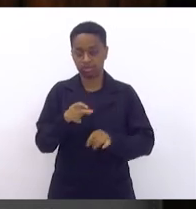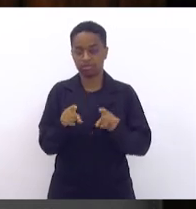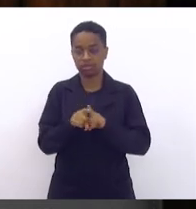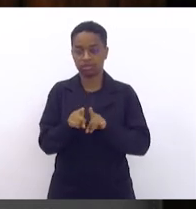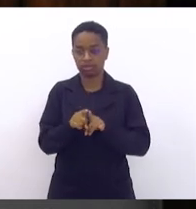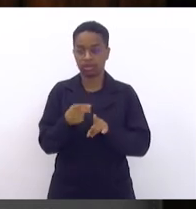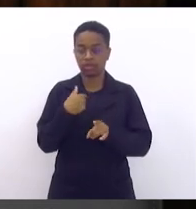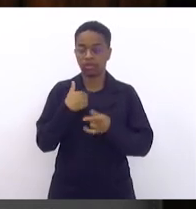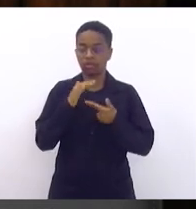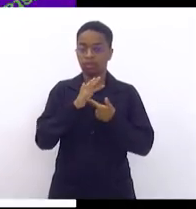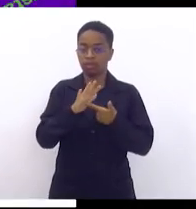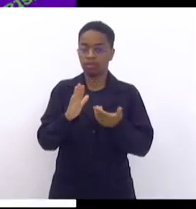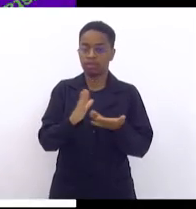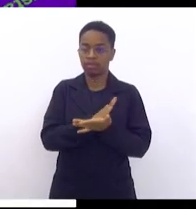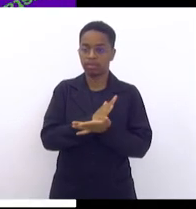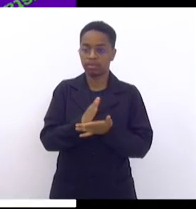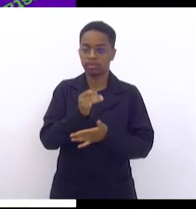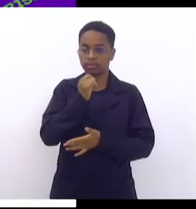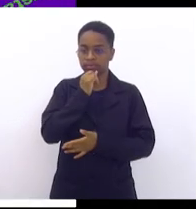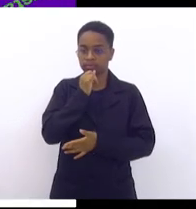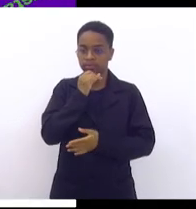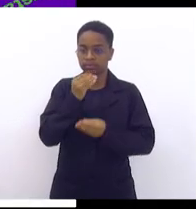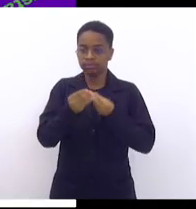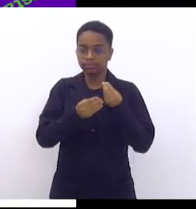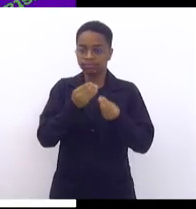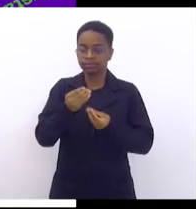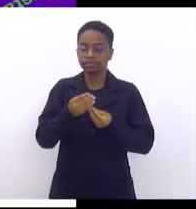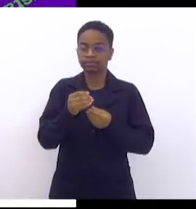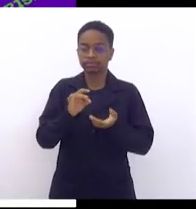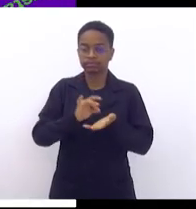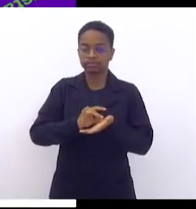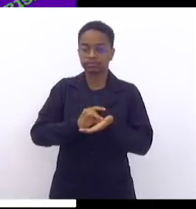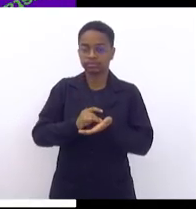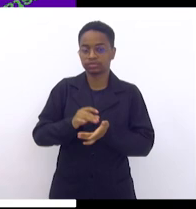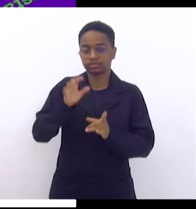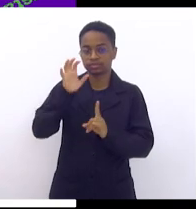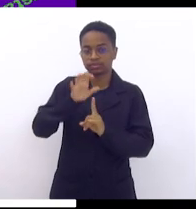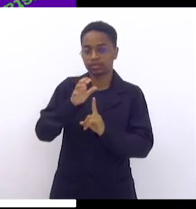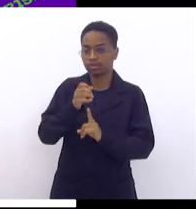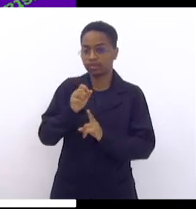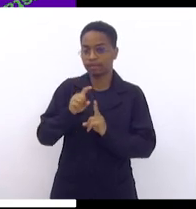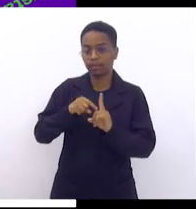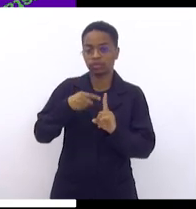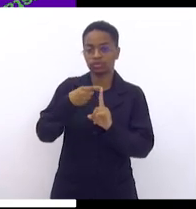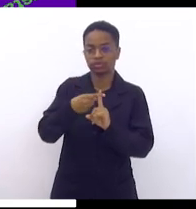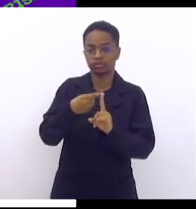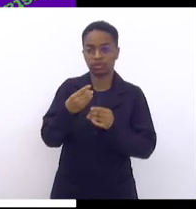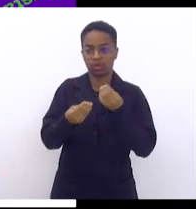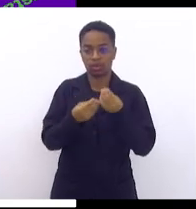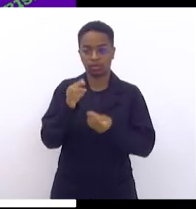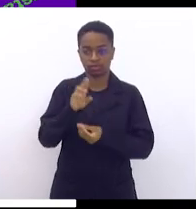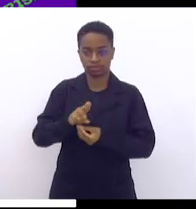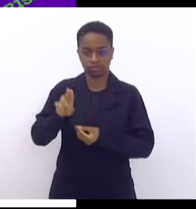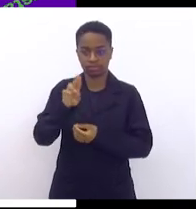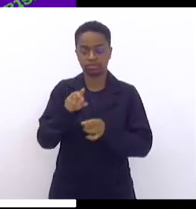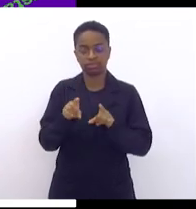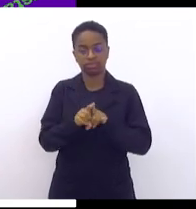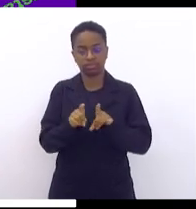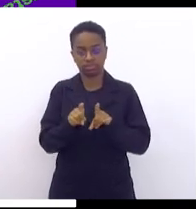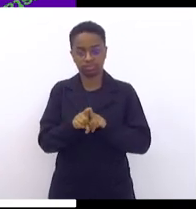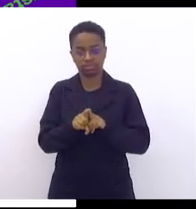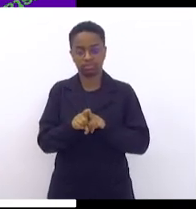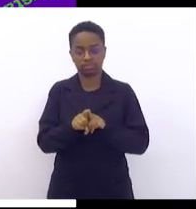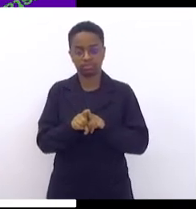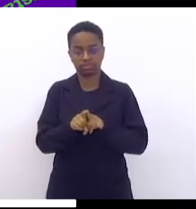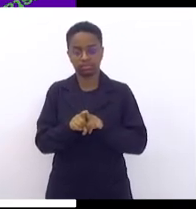alguns exemplos o quanto o impacto é positivo na sua utilização e ele faz parte